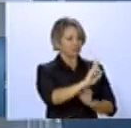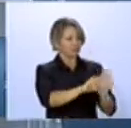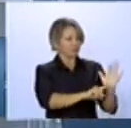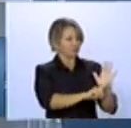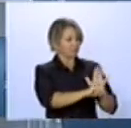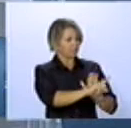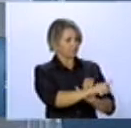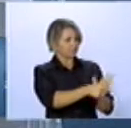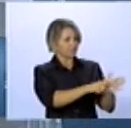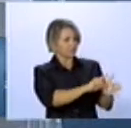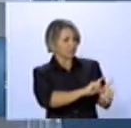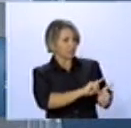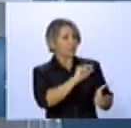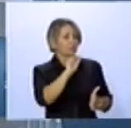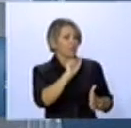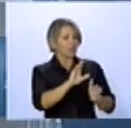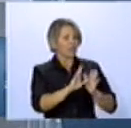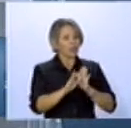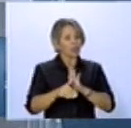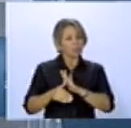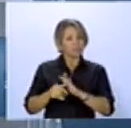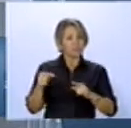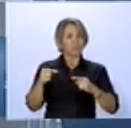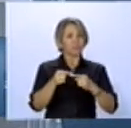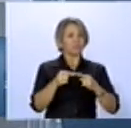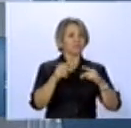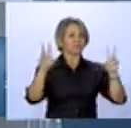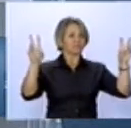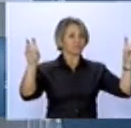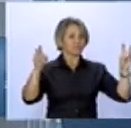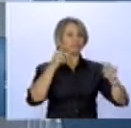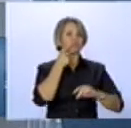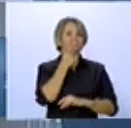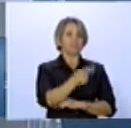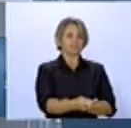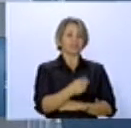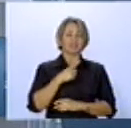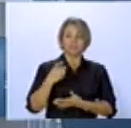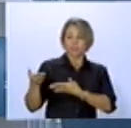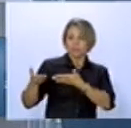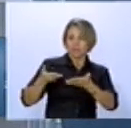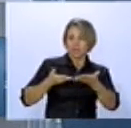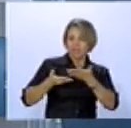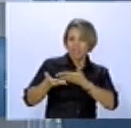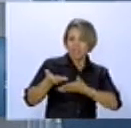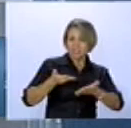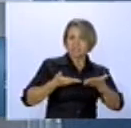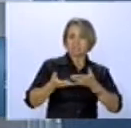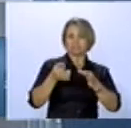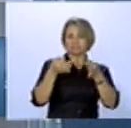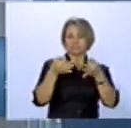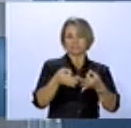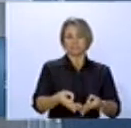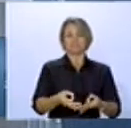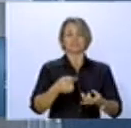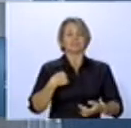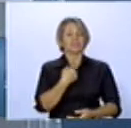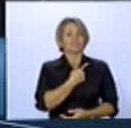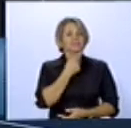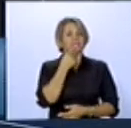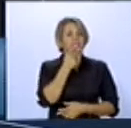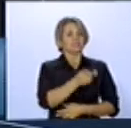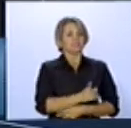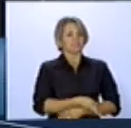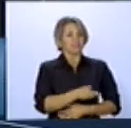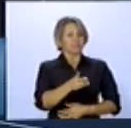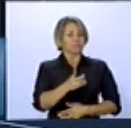o que é corrupção tem a ver com o nosso tema eu diria que tem uma relação umbilical nós costumamos dizer